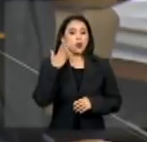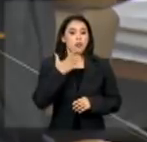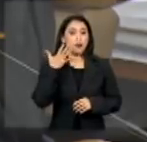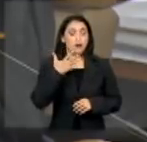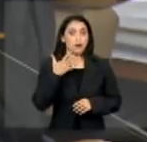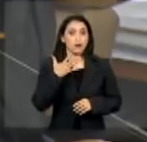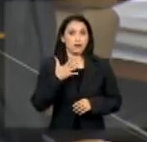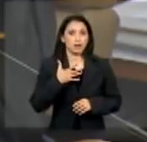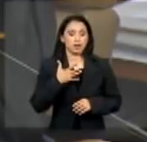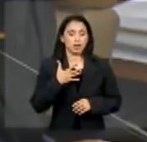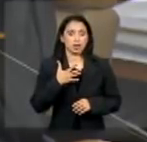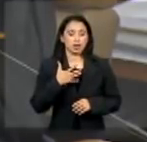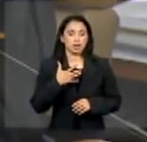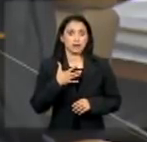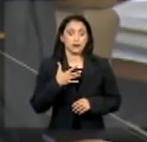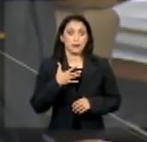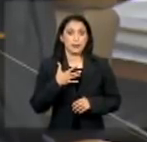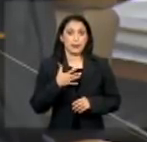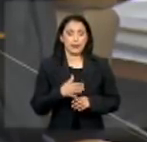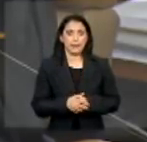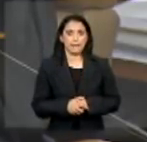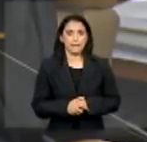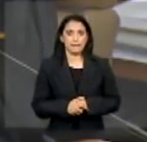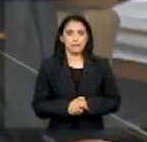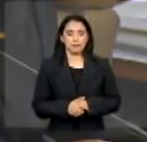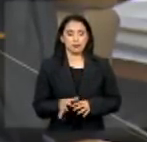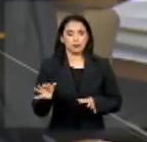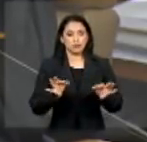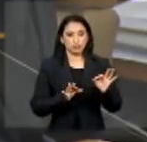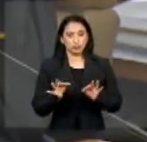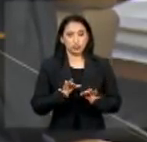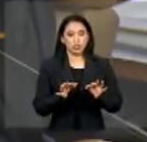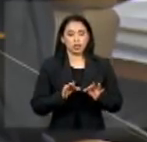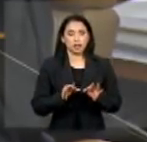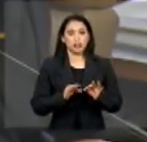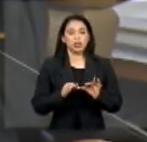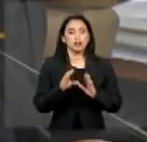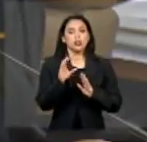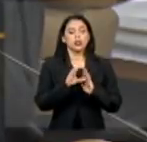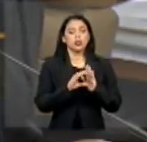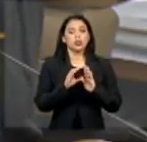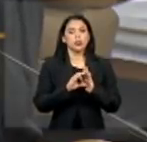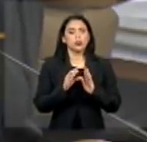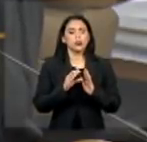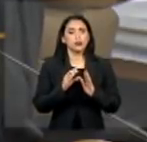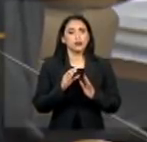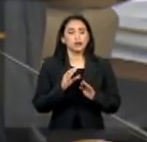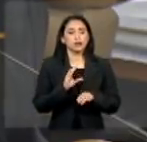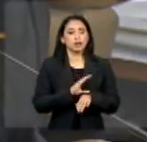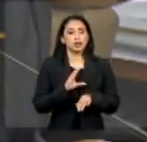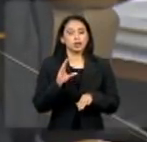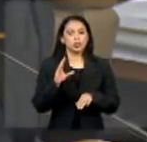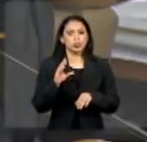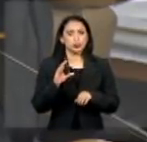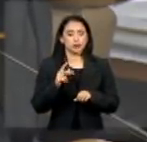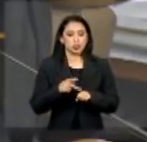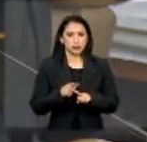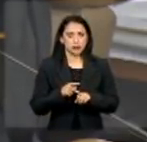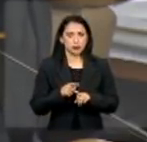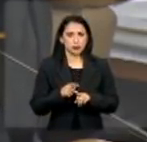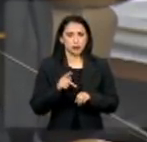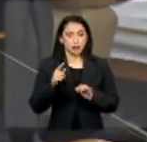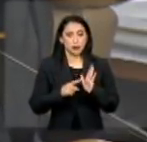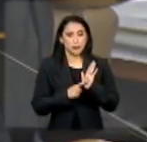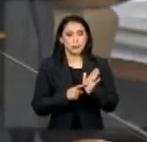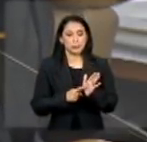acerca da ordem de apresentação o código processo penal cingiu-se a contemplar as alegações